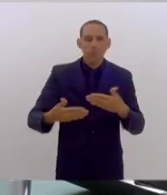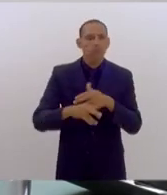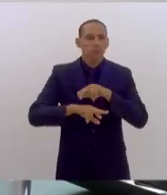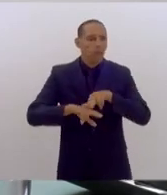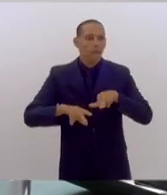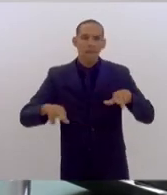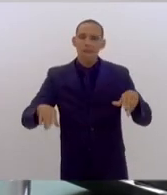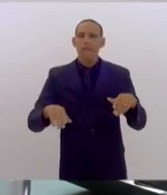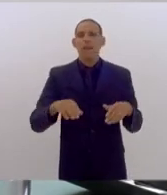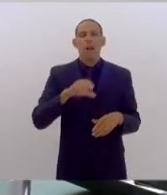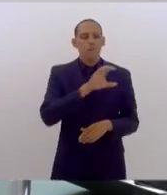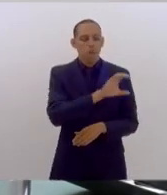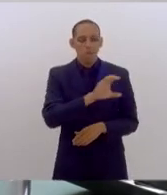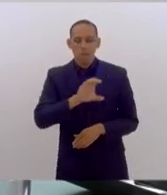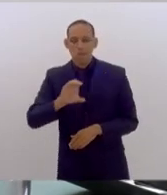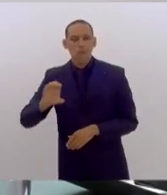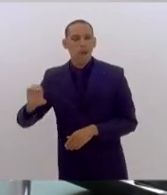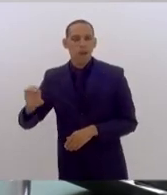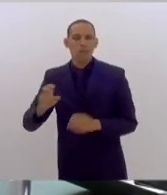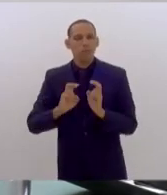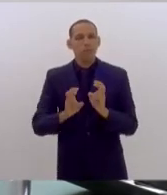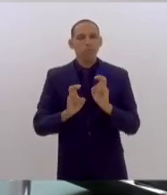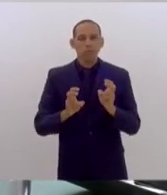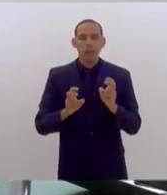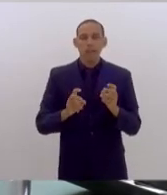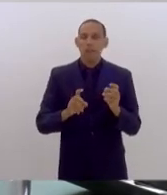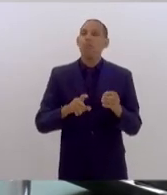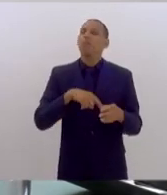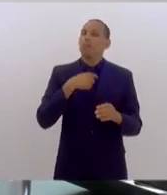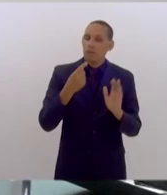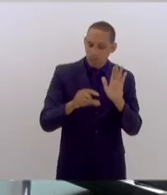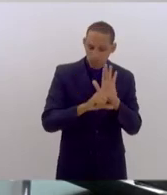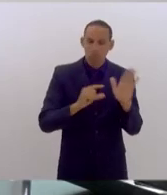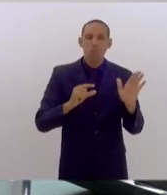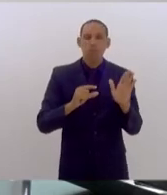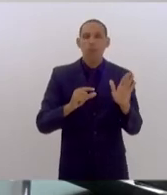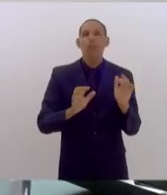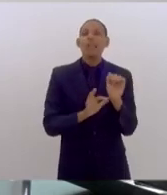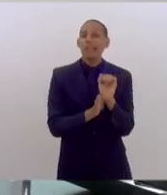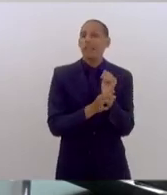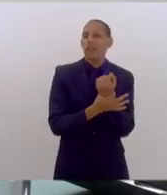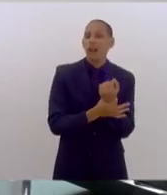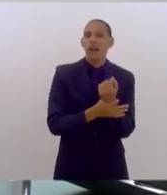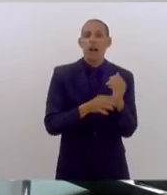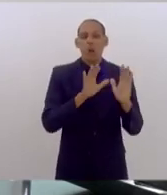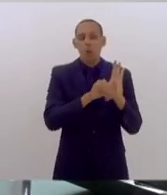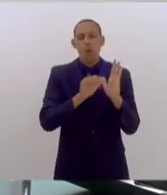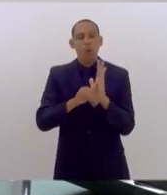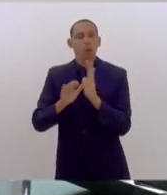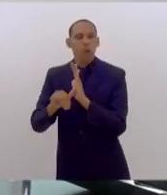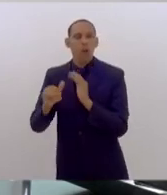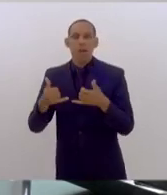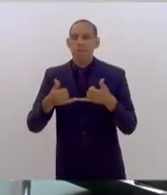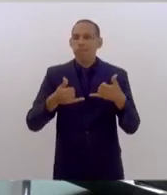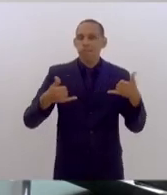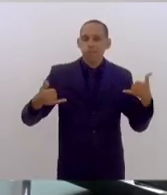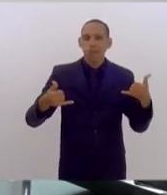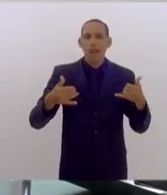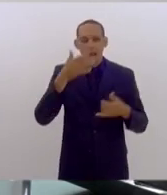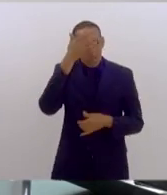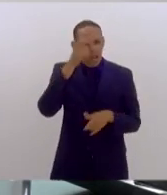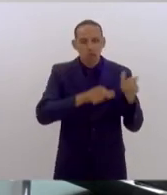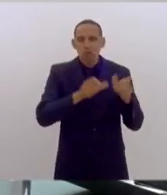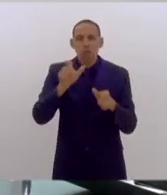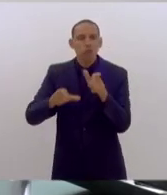depois nós temos um uma sessão no capítulo que fala da segurança na malha Ferroviária furto de cabos roubo da passageiros